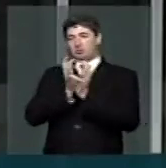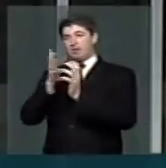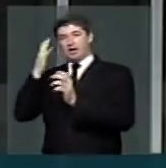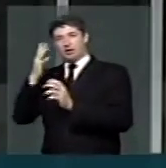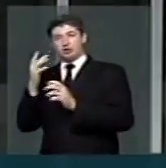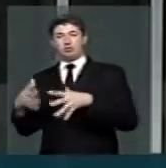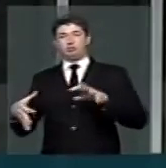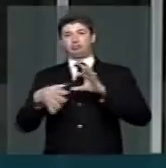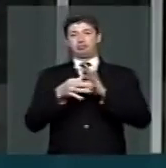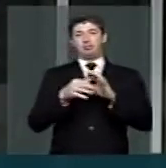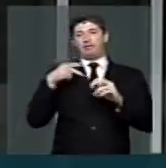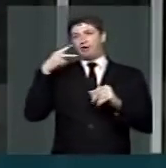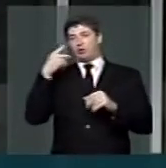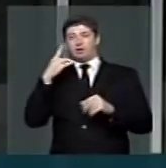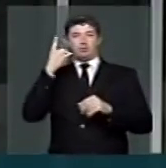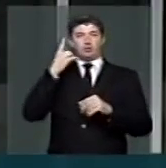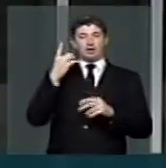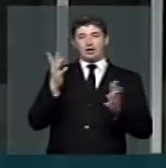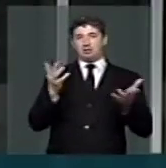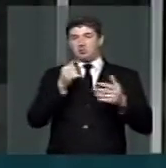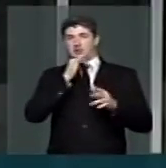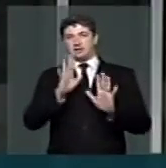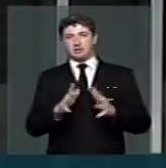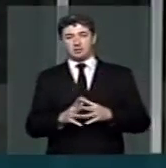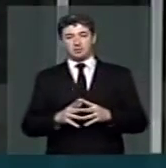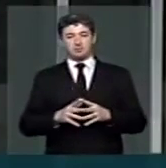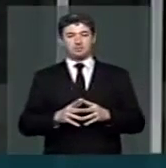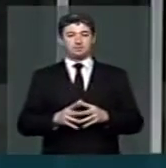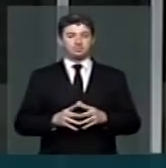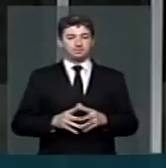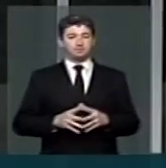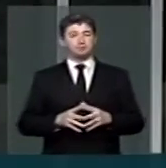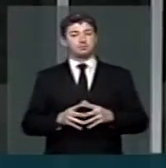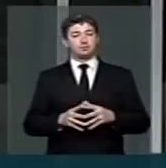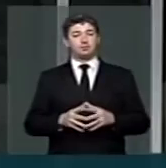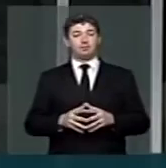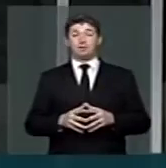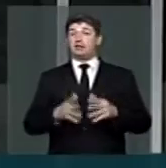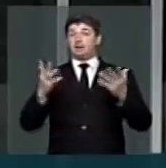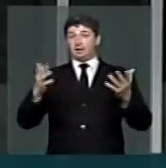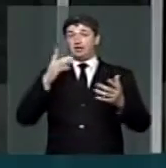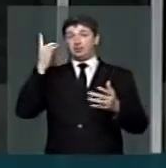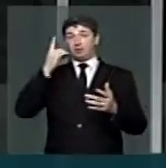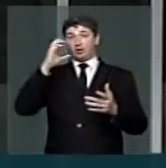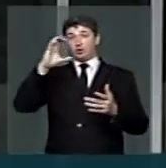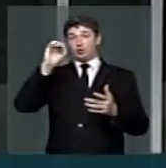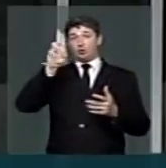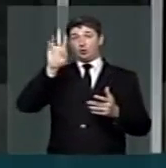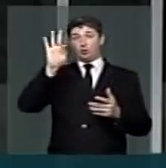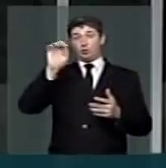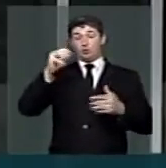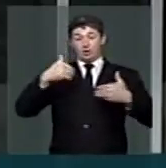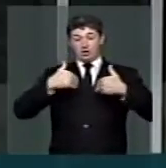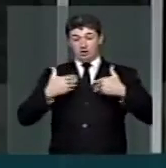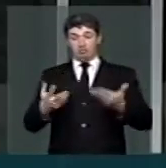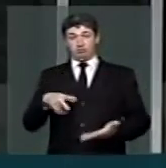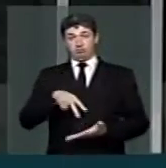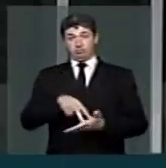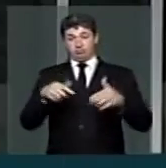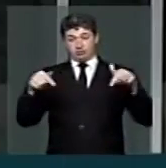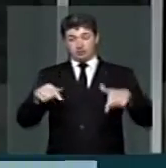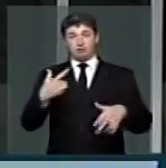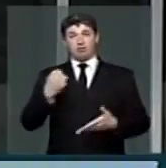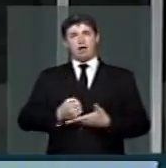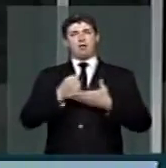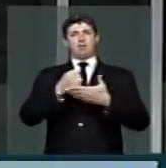eleições de vereadores, deputados, por exemplo. E aí, presidente Biscotto, eu desta tribuna quero